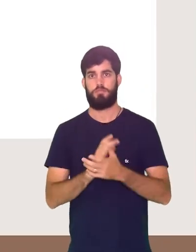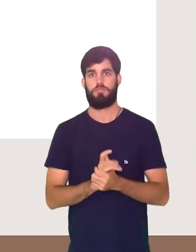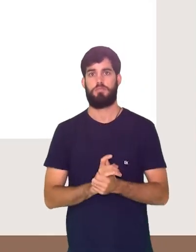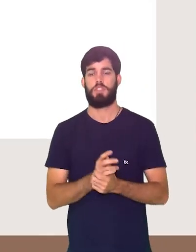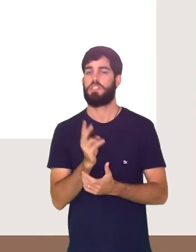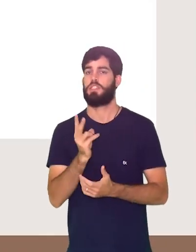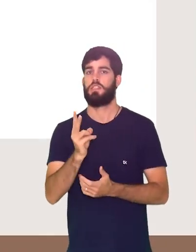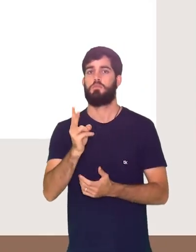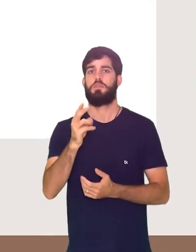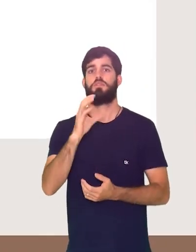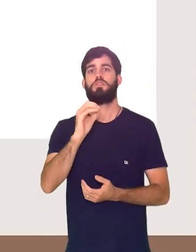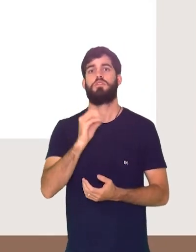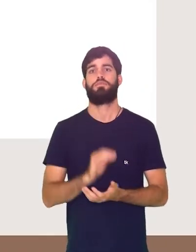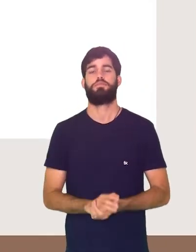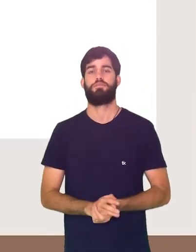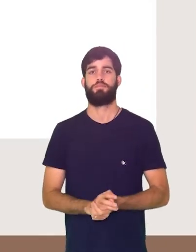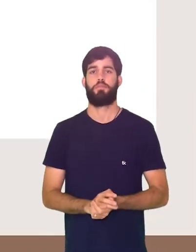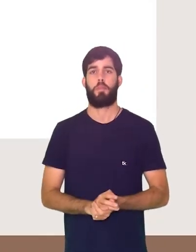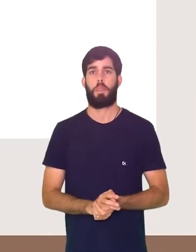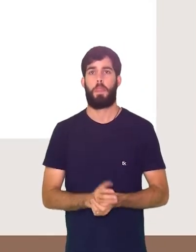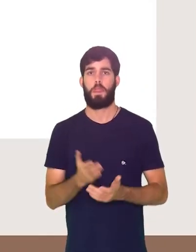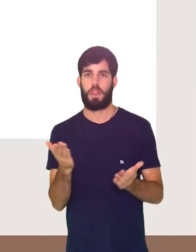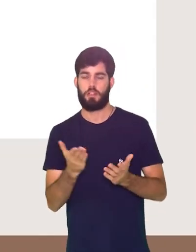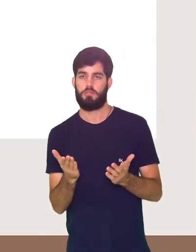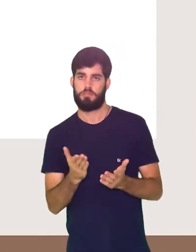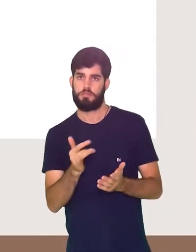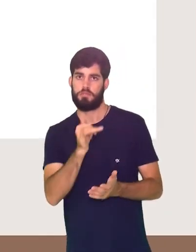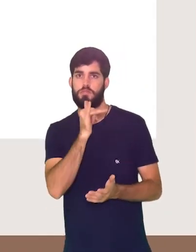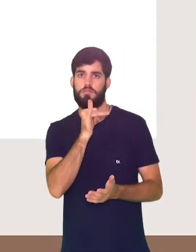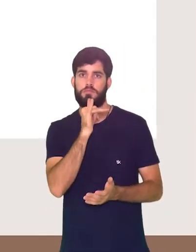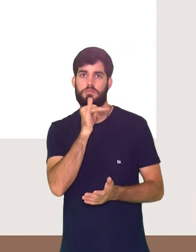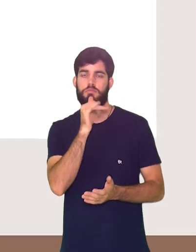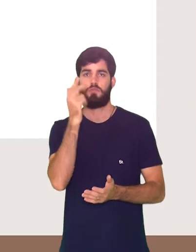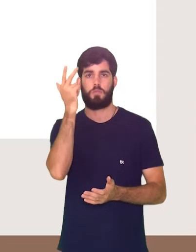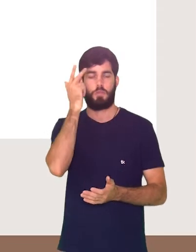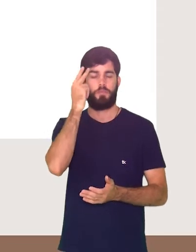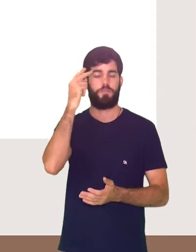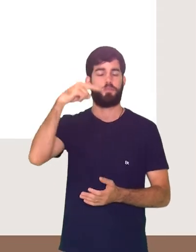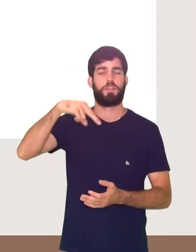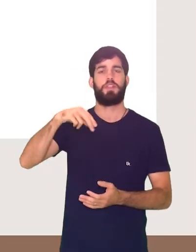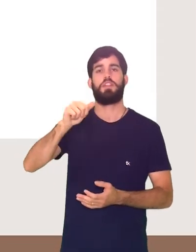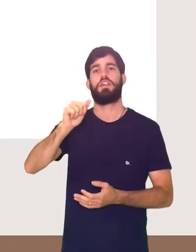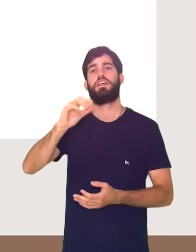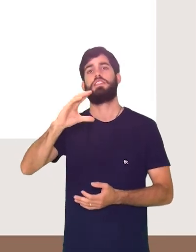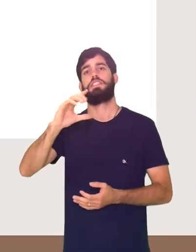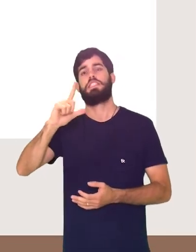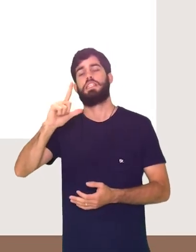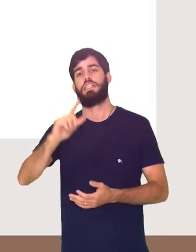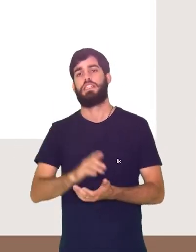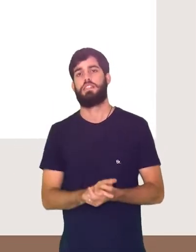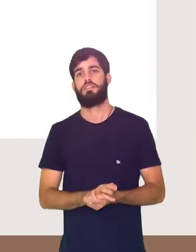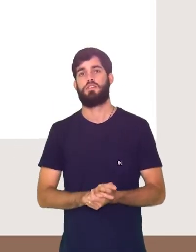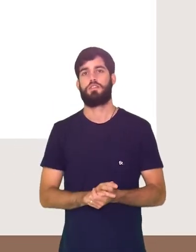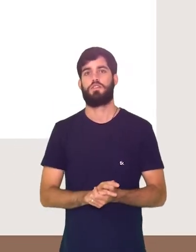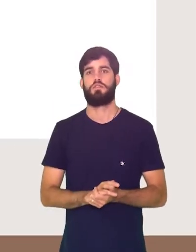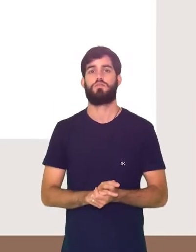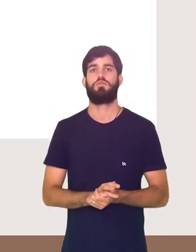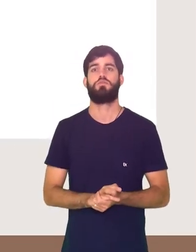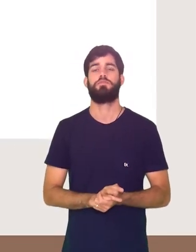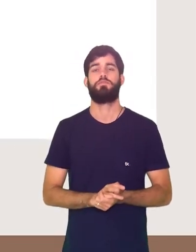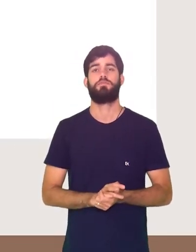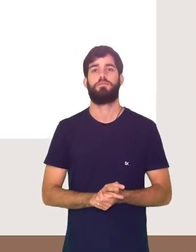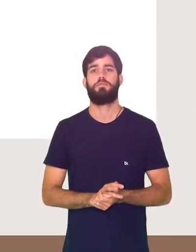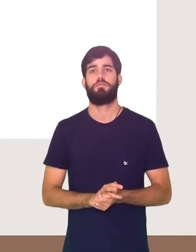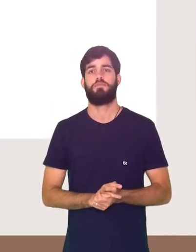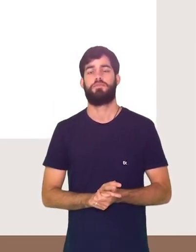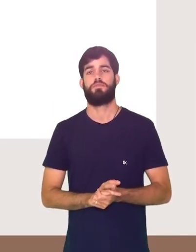é 0. Então, vamos agora para um exemplo bem clássico, o NaCl. No NaCl, no cloreto de sódio,